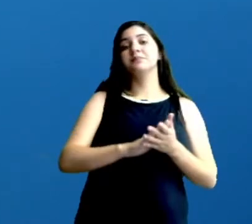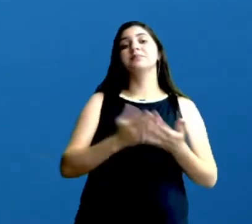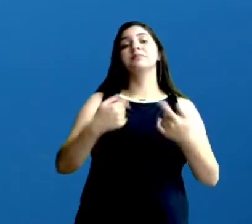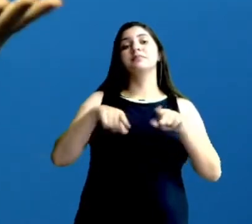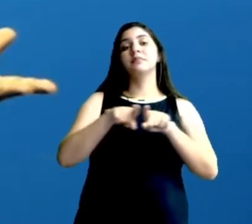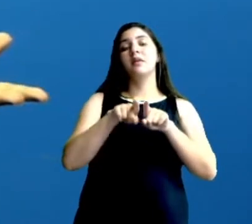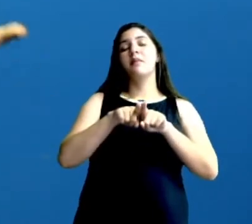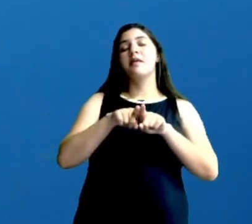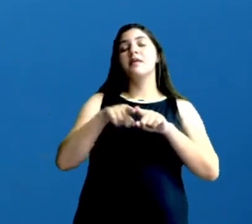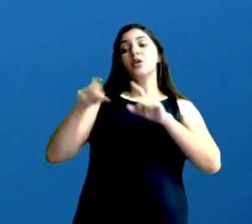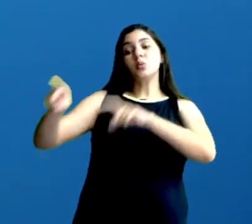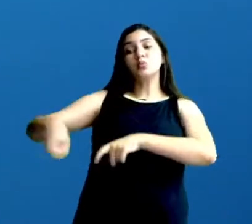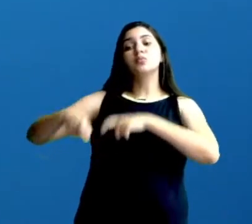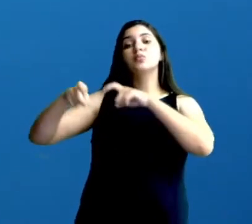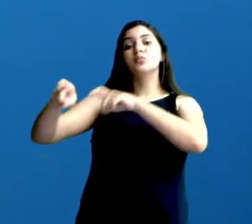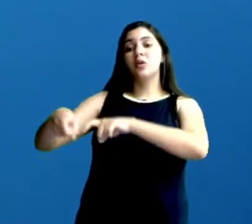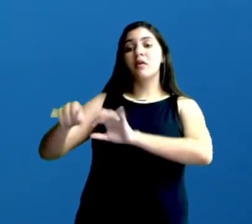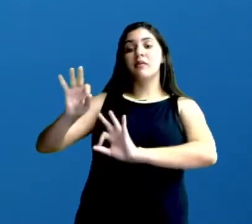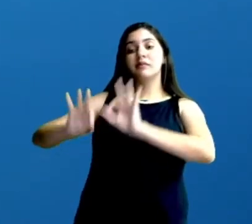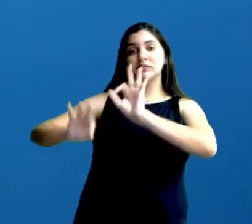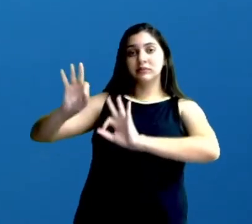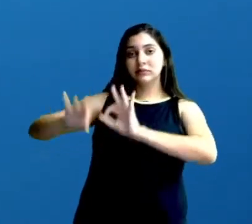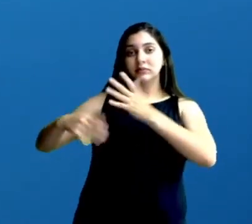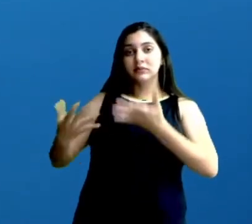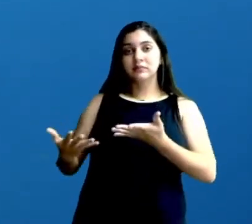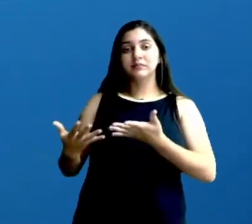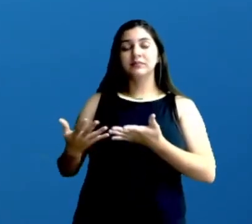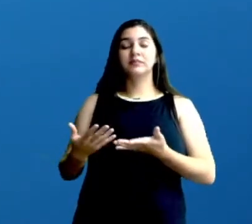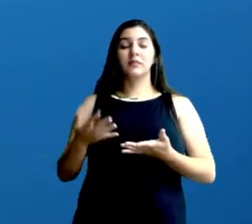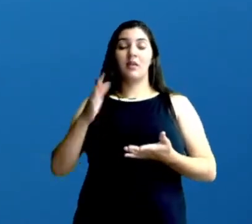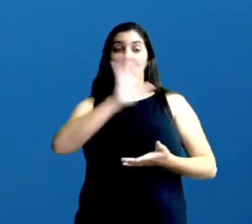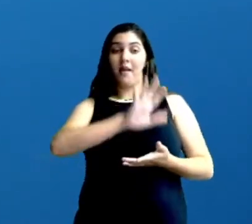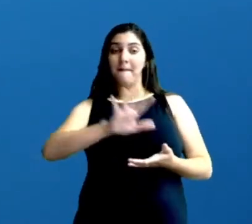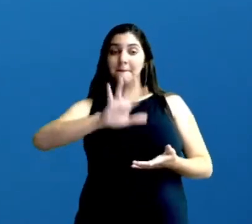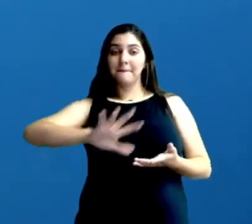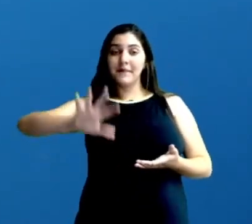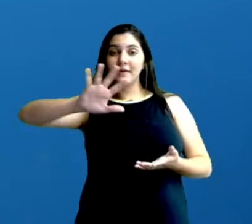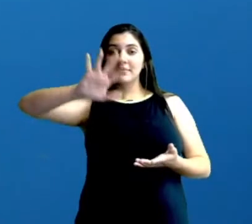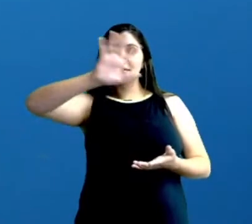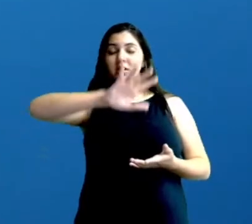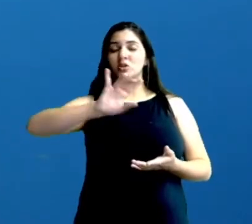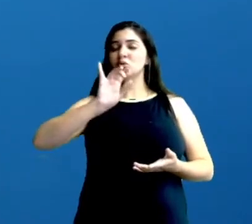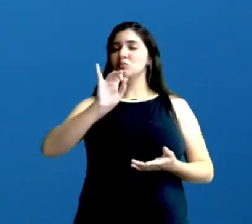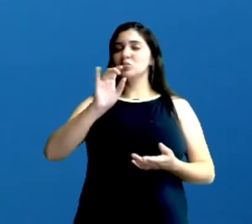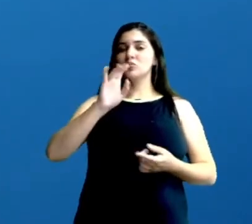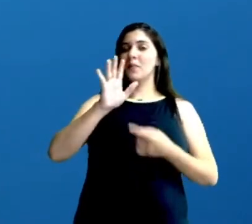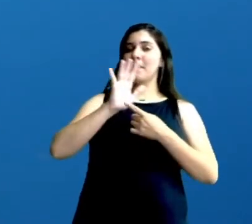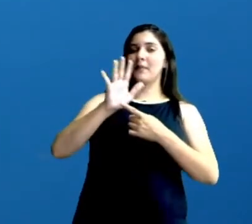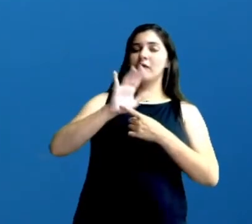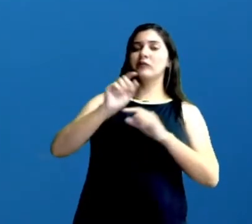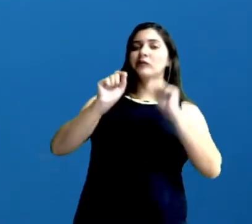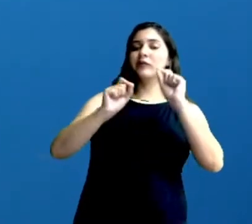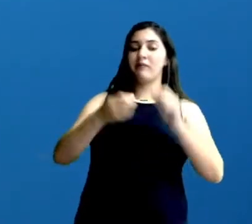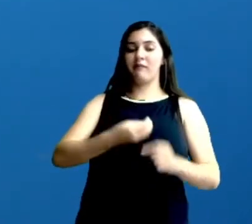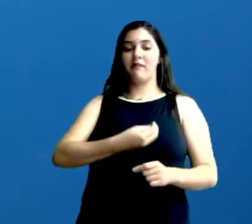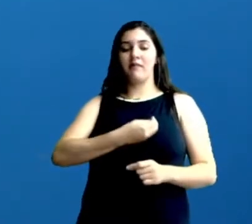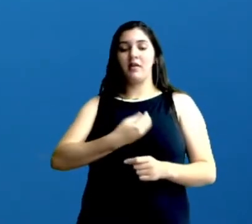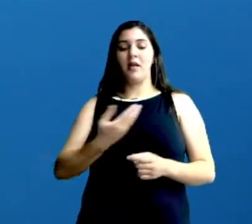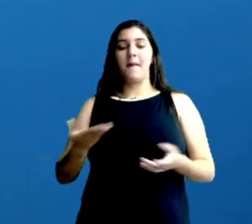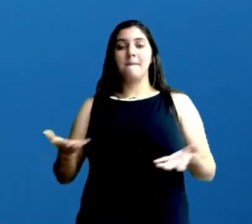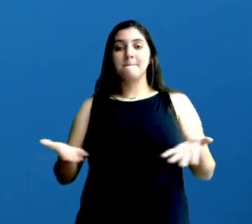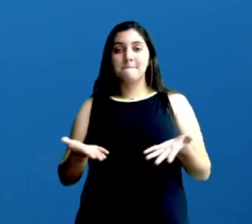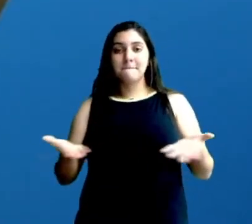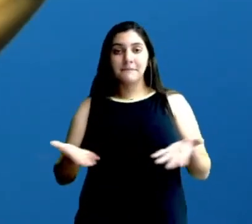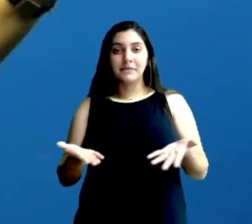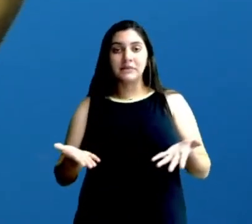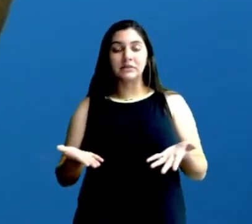a zona rural é organizada. Então a paisagem não só traz a questão dos elementos do presente, mas também